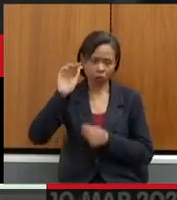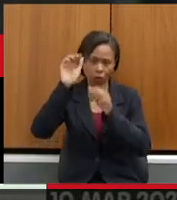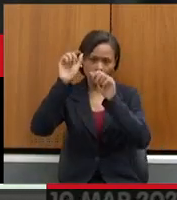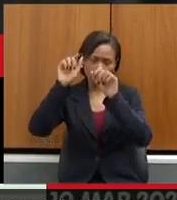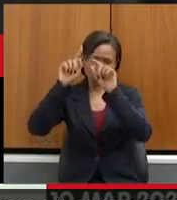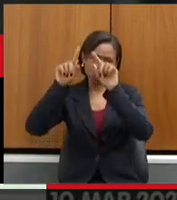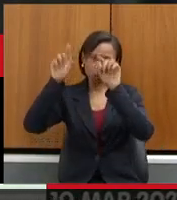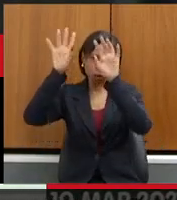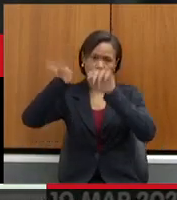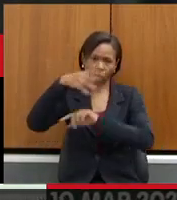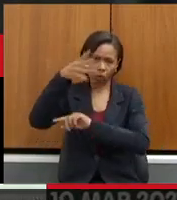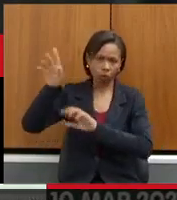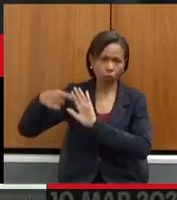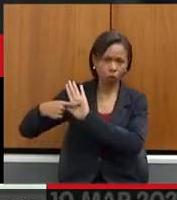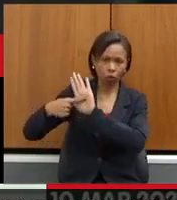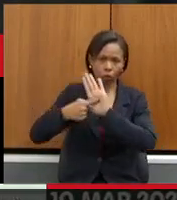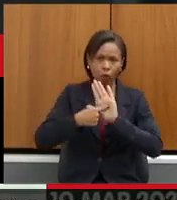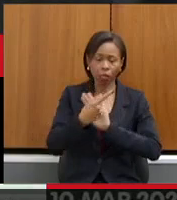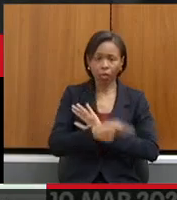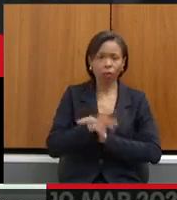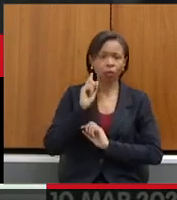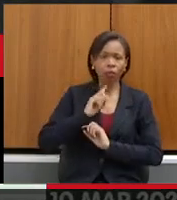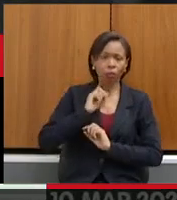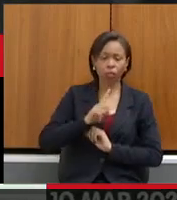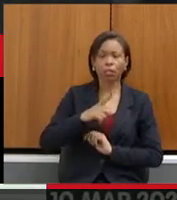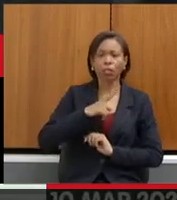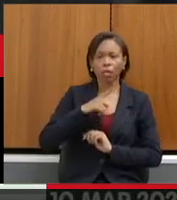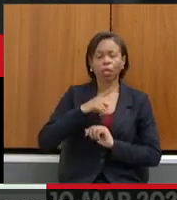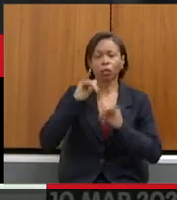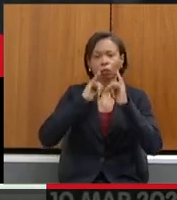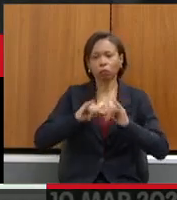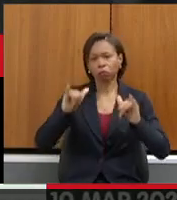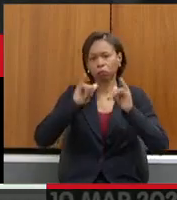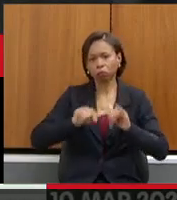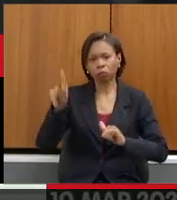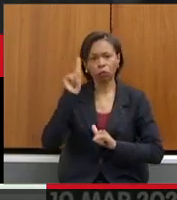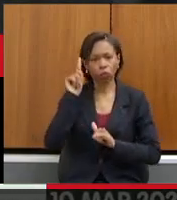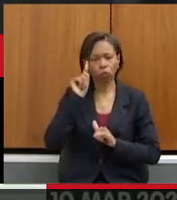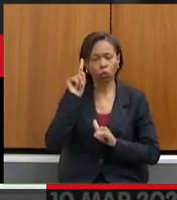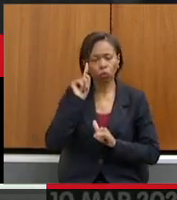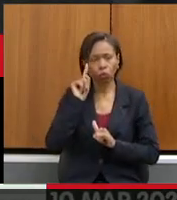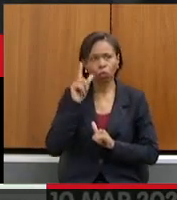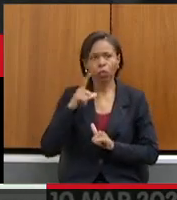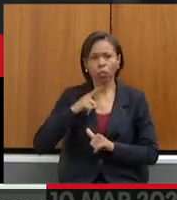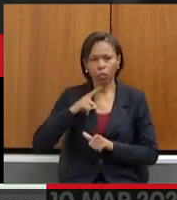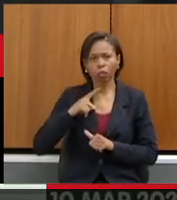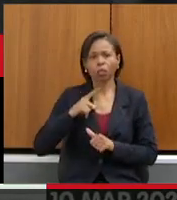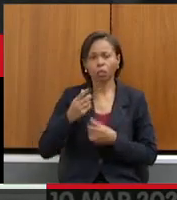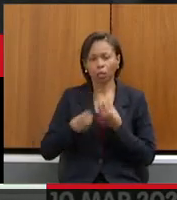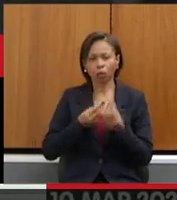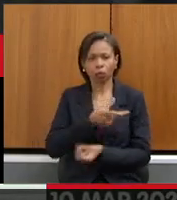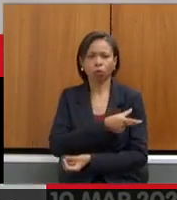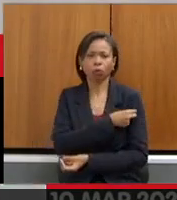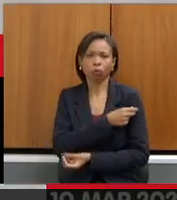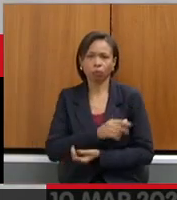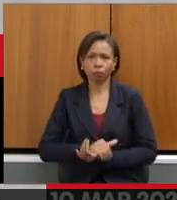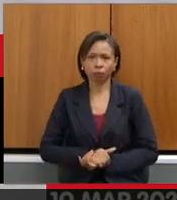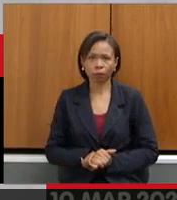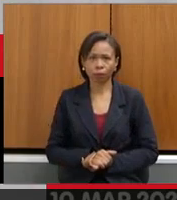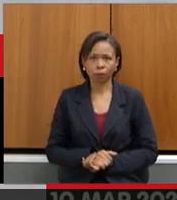faz parte dos nossos pais né de Pinhais que é publicado diariamente atualização Acho que são essas perguntas